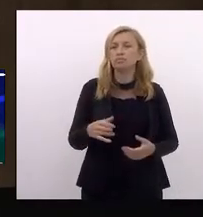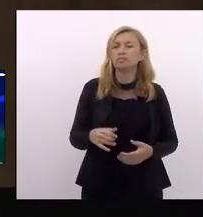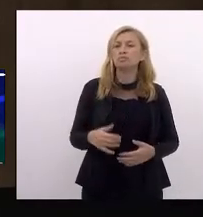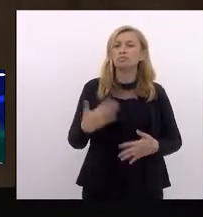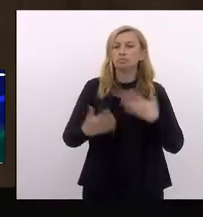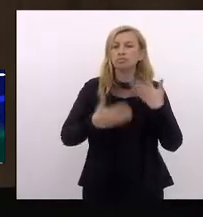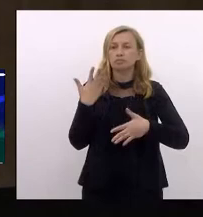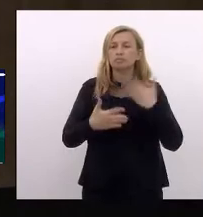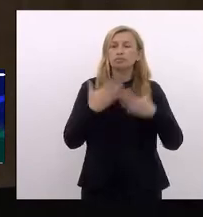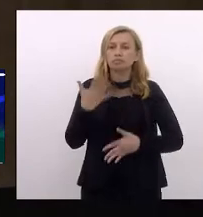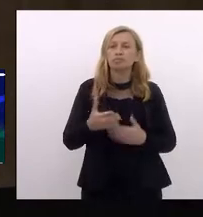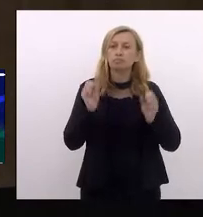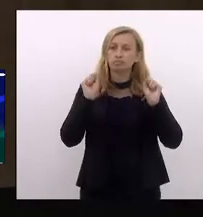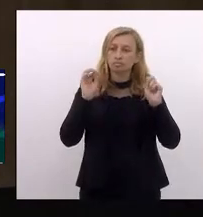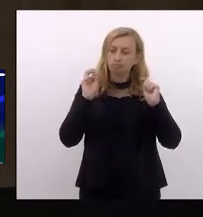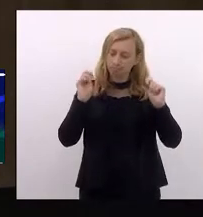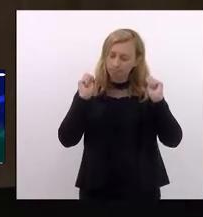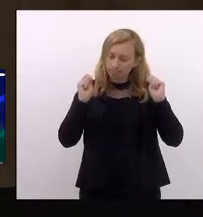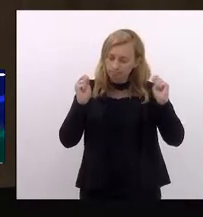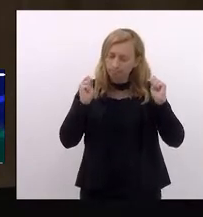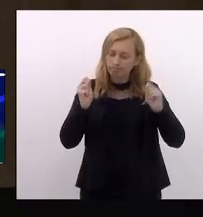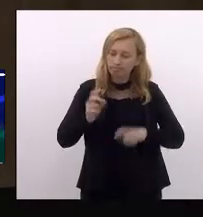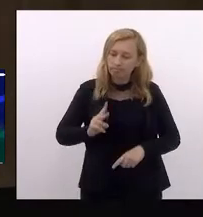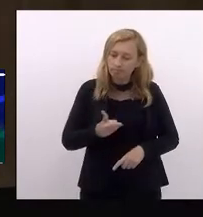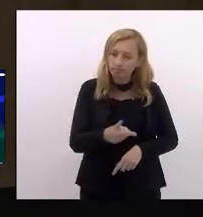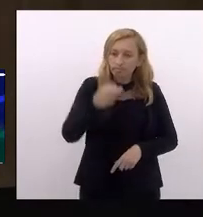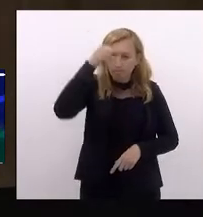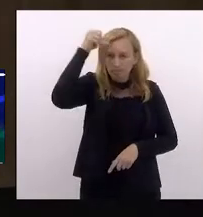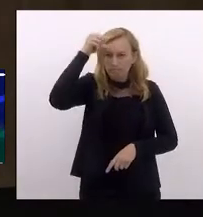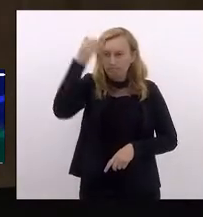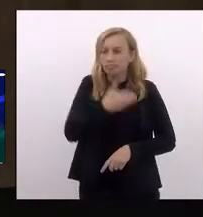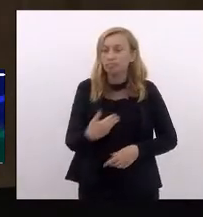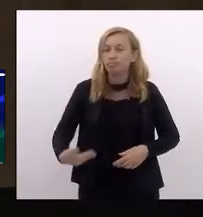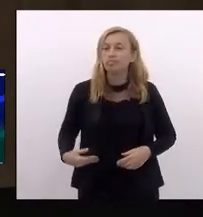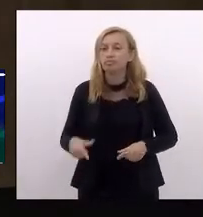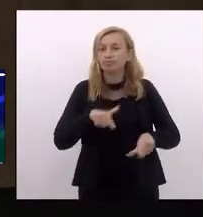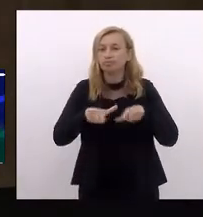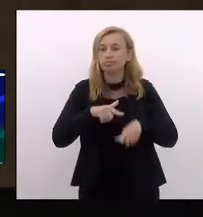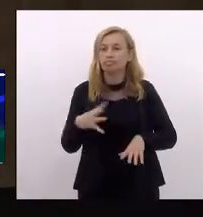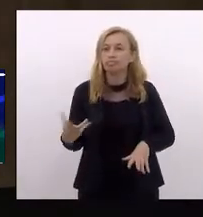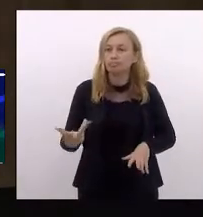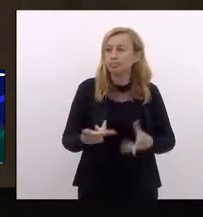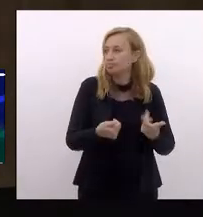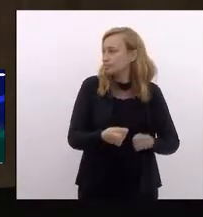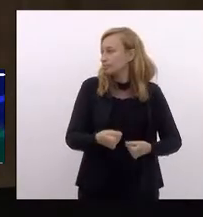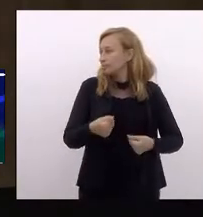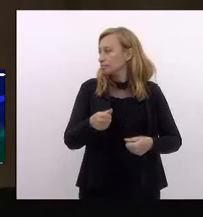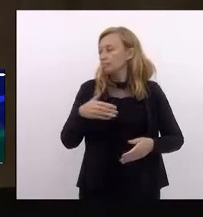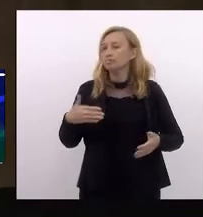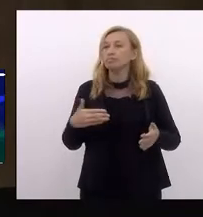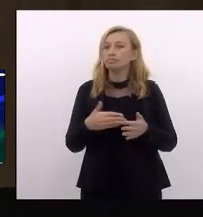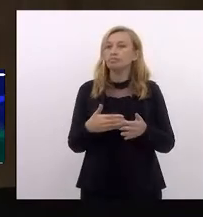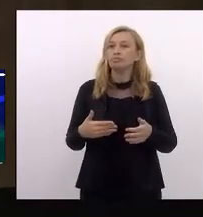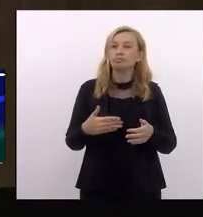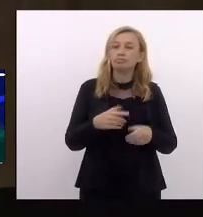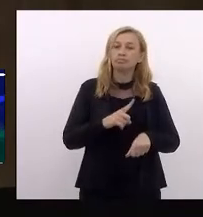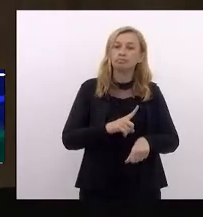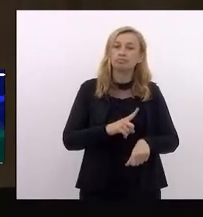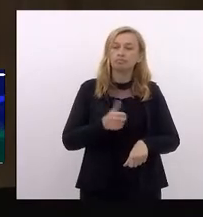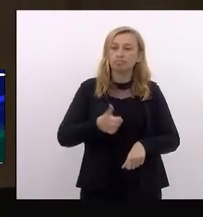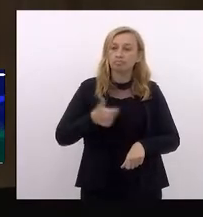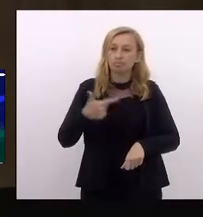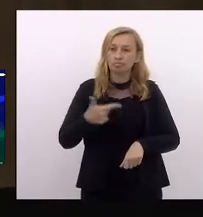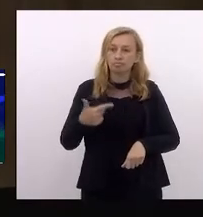torcendo para o Gover a continuar fazendo um excelente trabalho e até segunda ordem do nosso Presidente